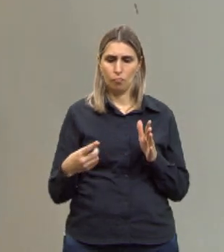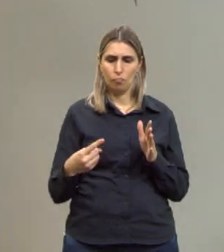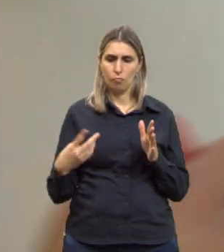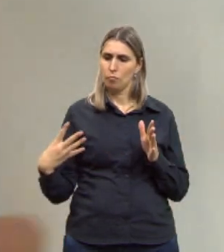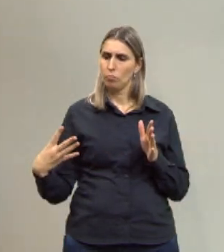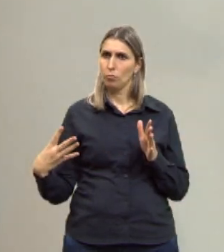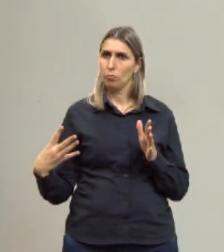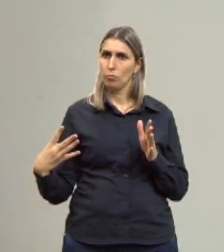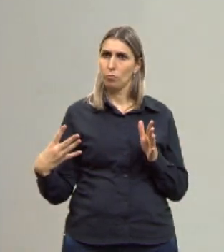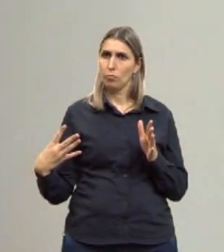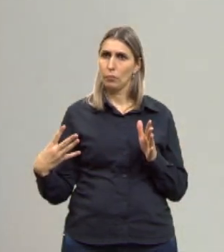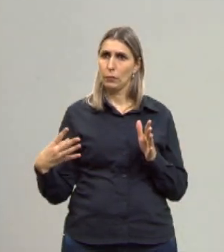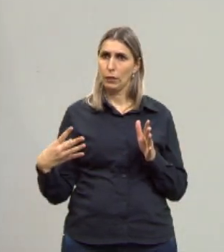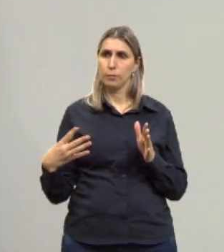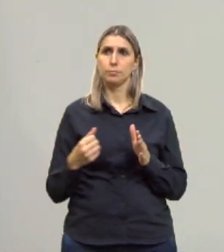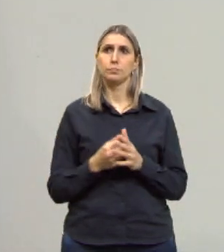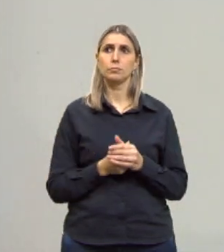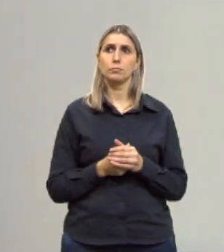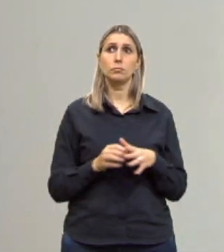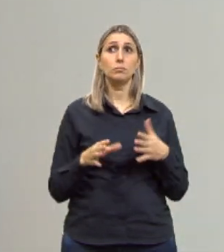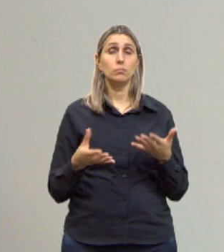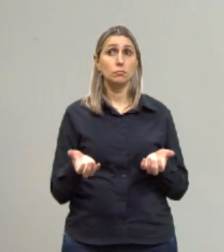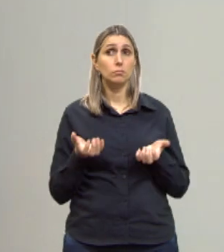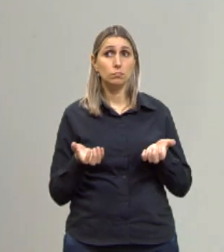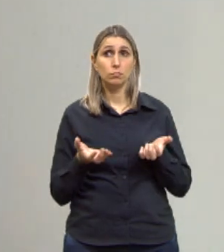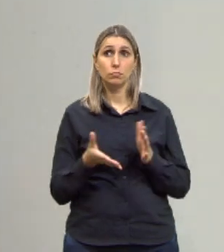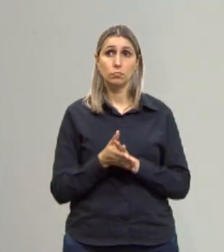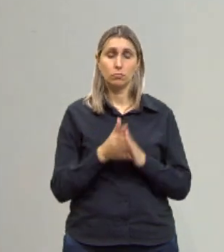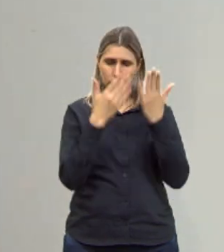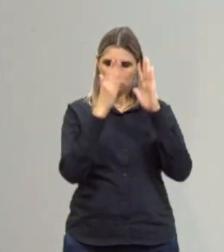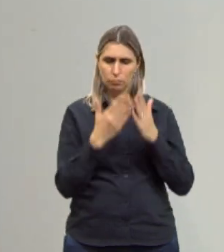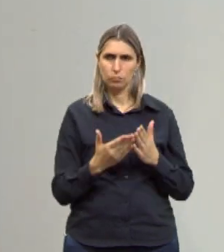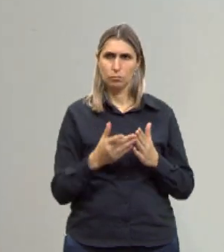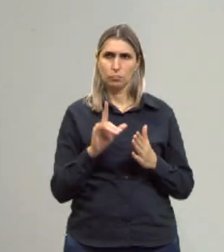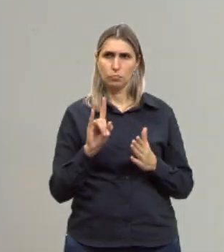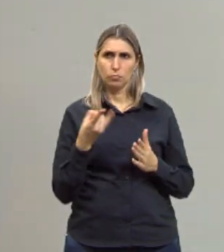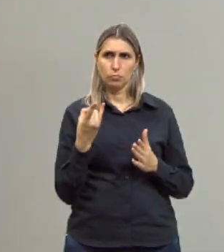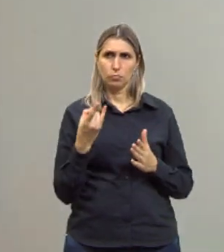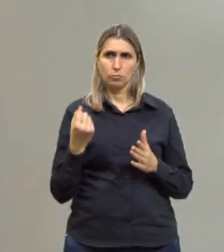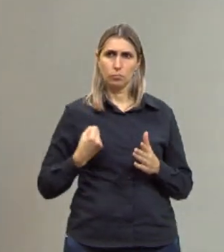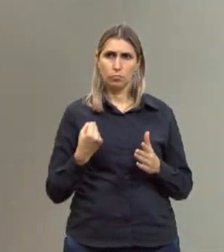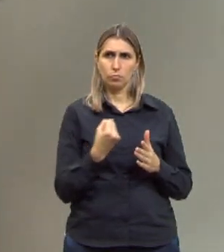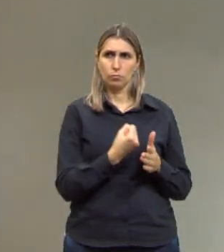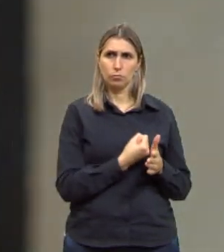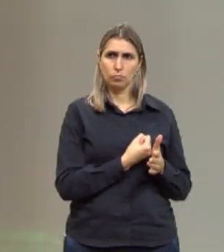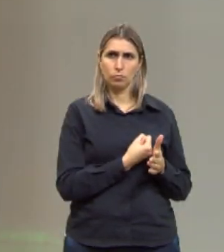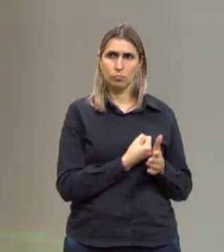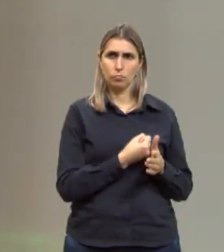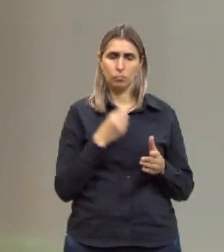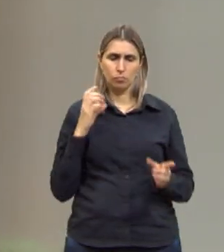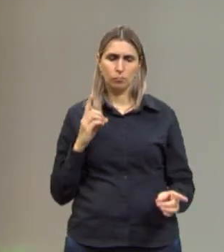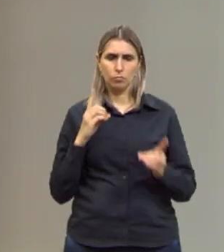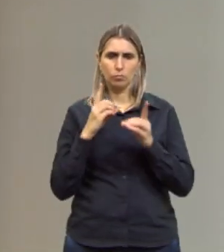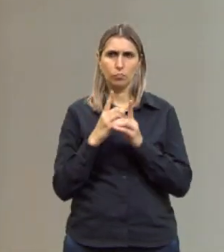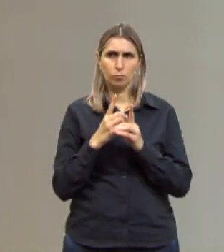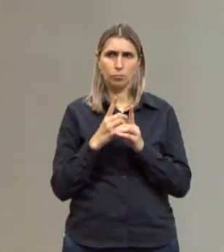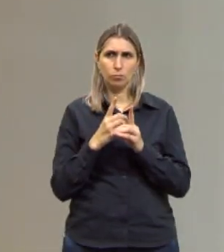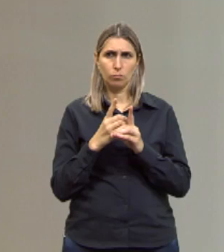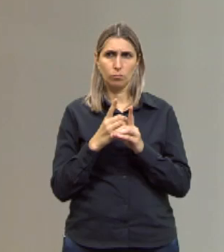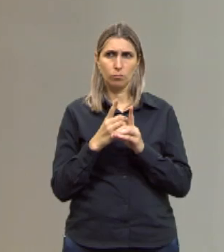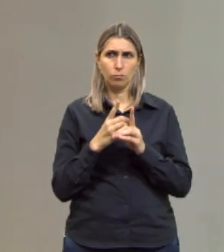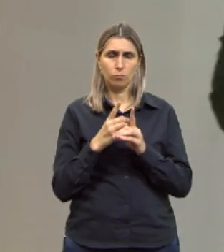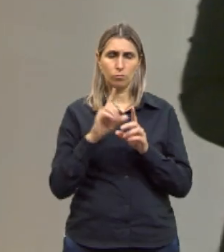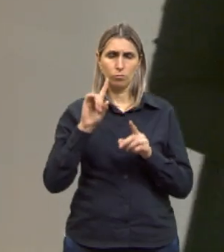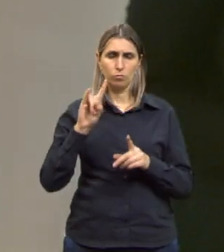o 14. Certo? E aí o que que eu quero? Analisar o último algarismo. Eu tenho que achar um número que seja